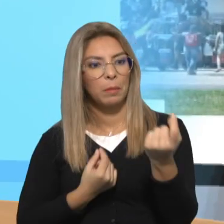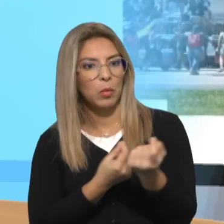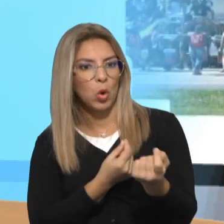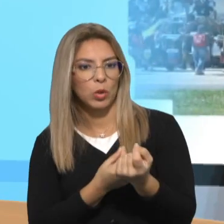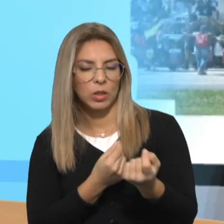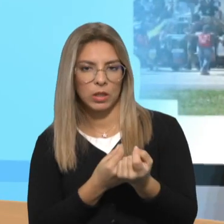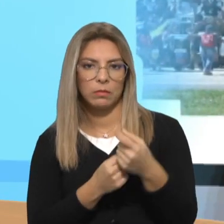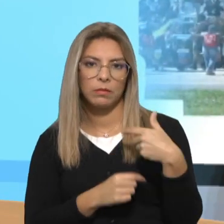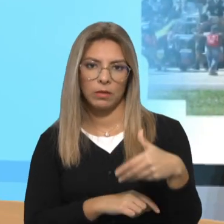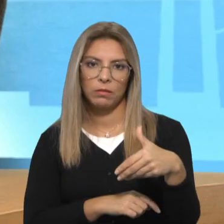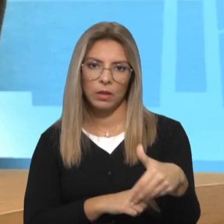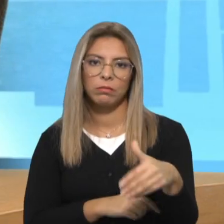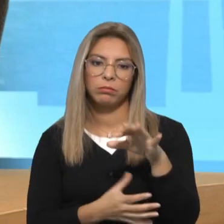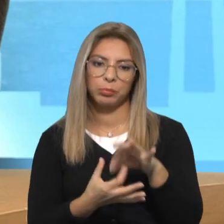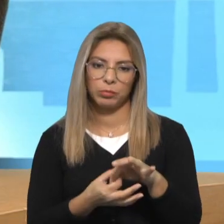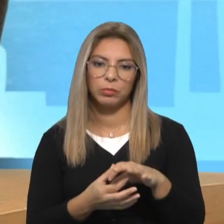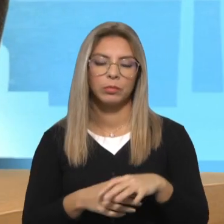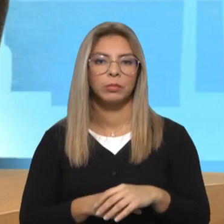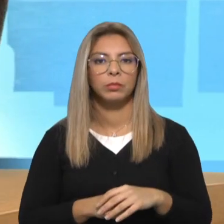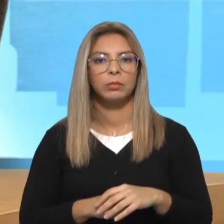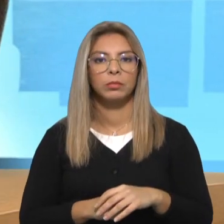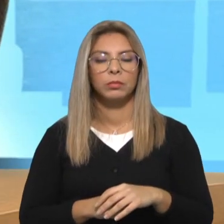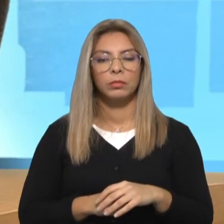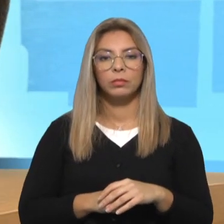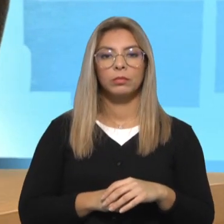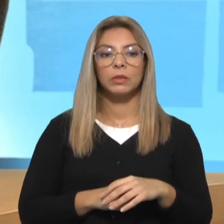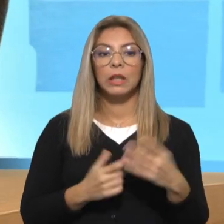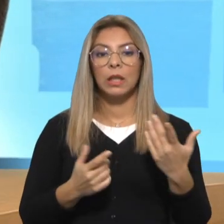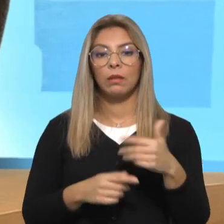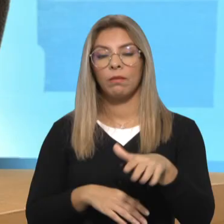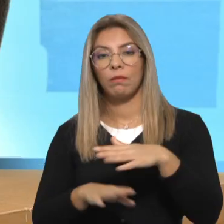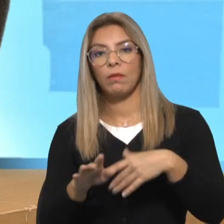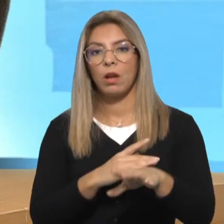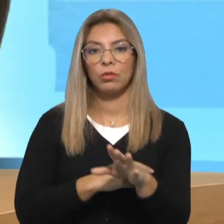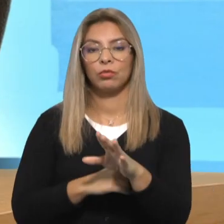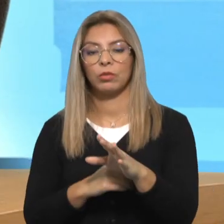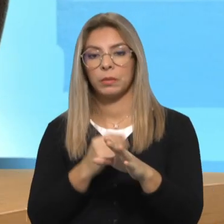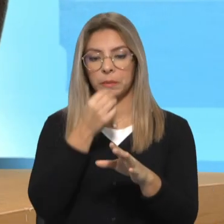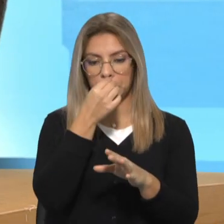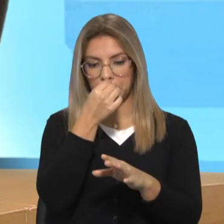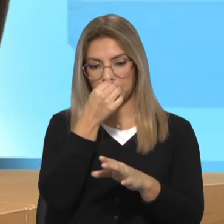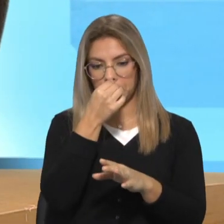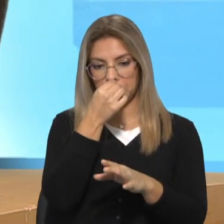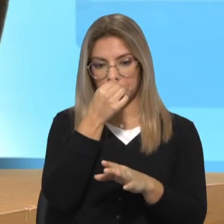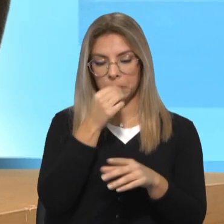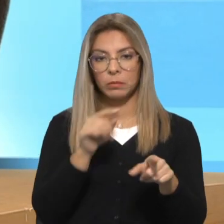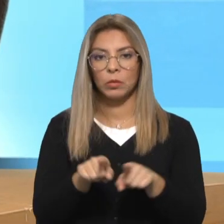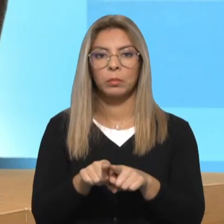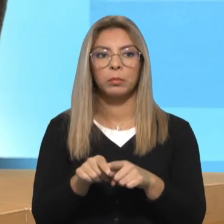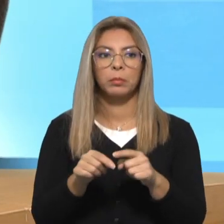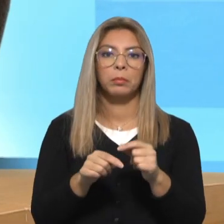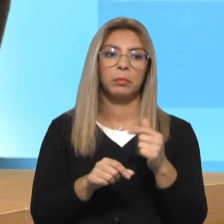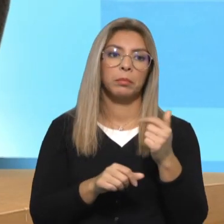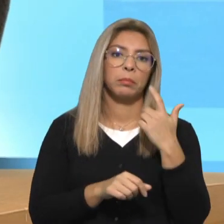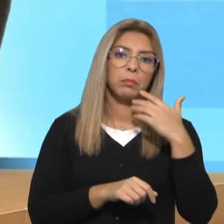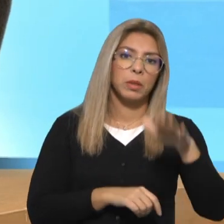proximidade no sentido da misericórdia, não é? Da misericórdia no sentido de fazer caminho com os pequenos, não sei se são pequenos ou maiores do que eu, não